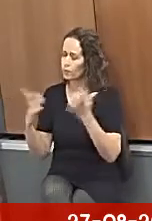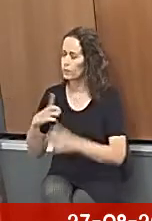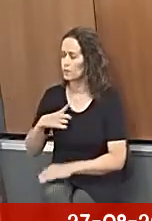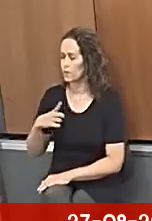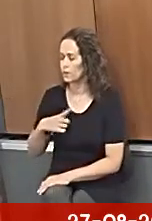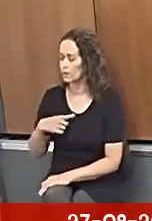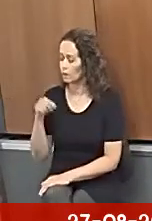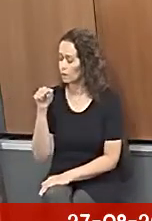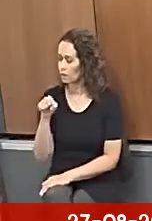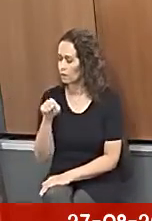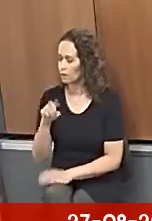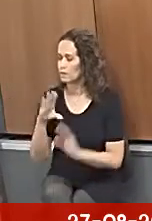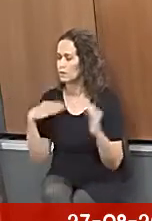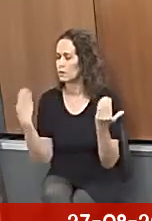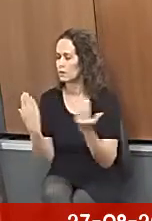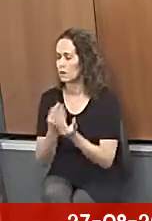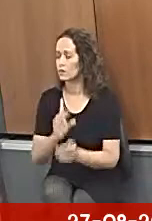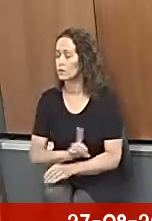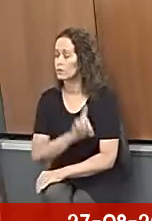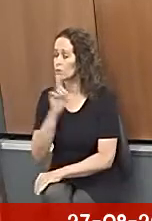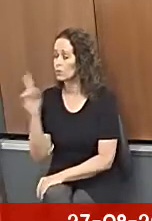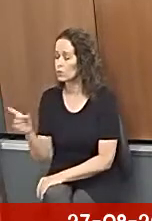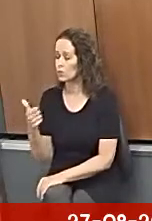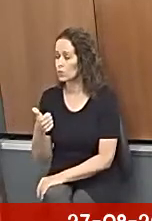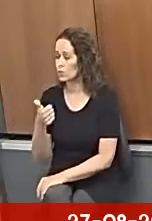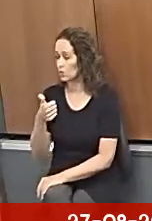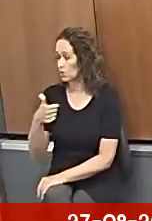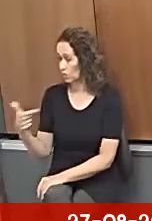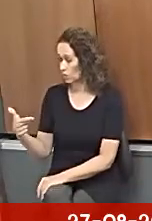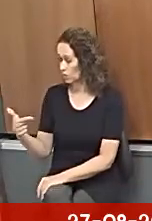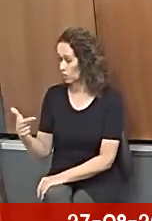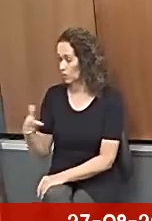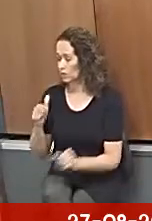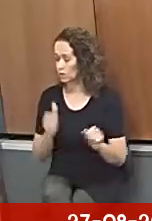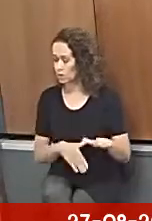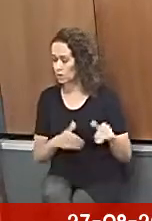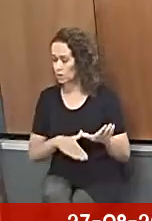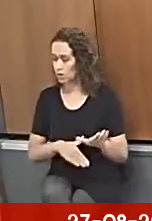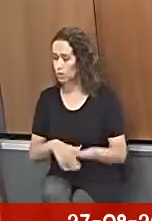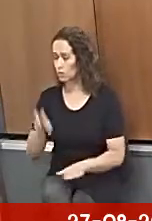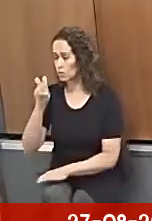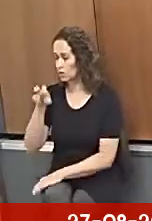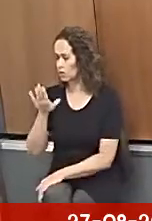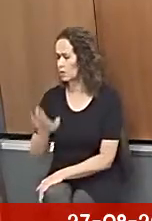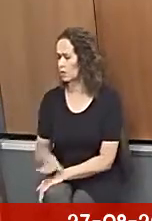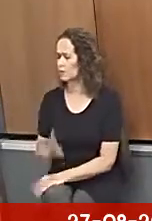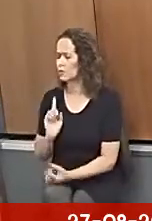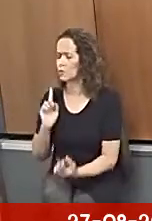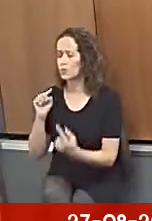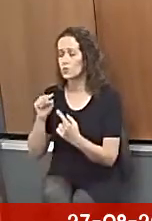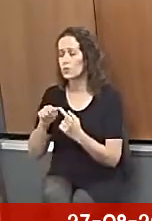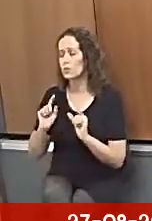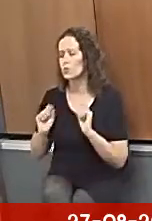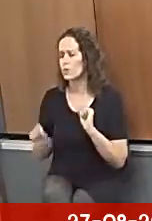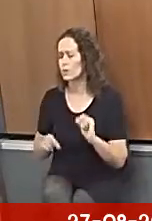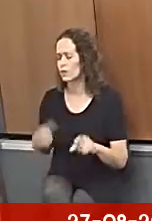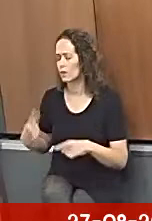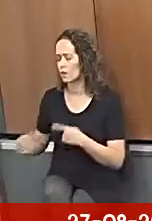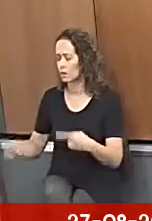estádio dia 12 de setembro às 17 horas o objetivo é justamente debater